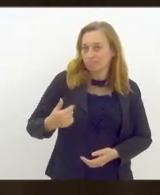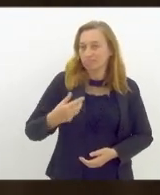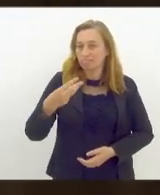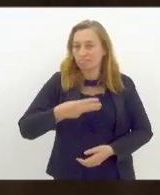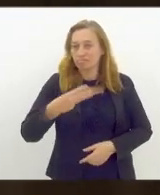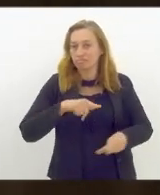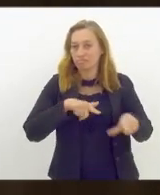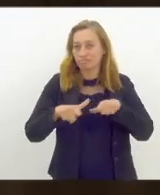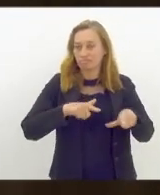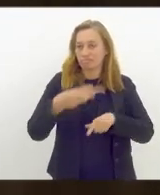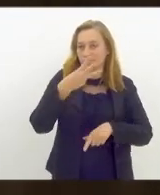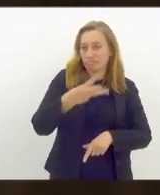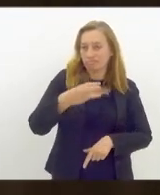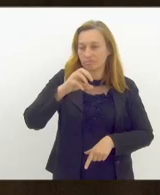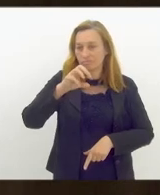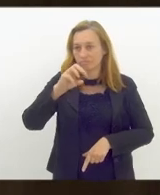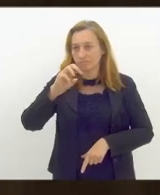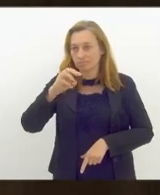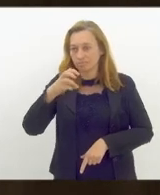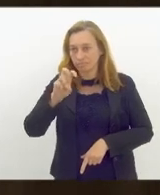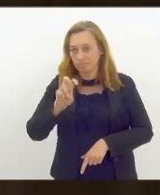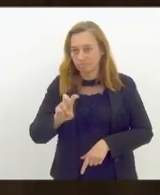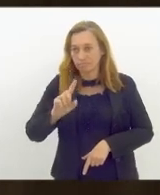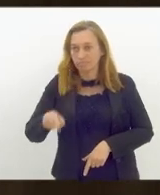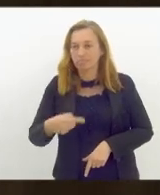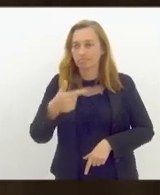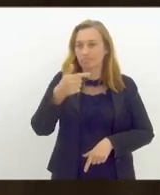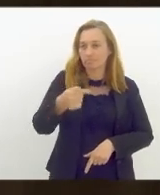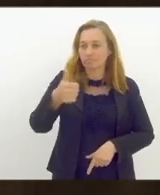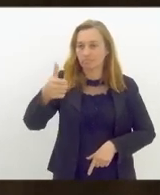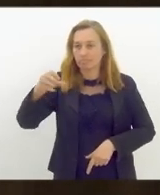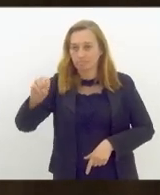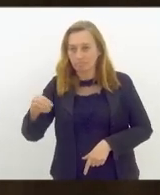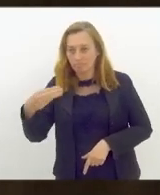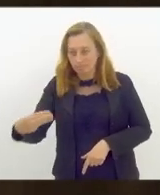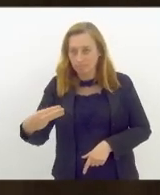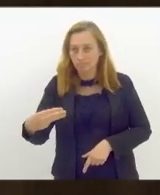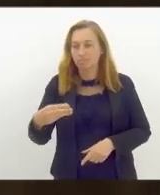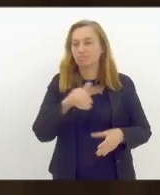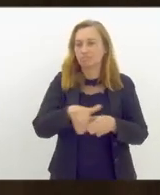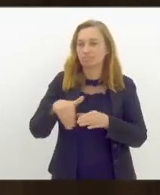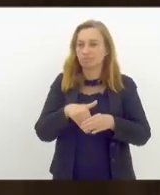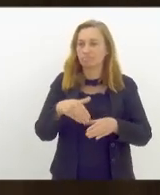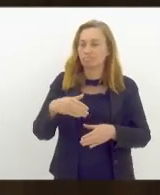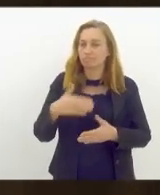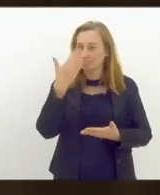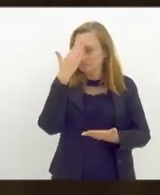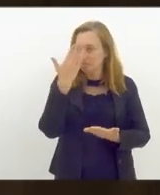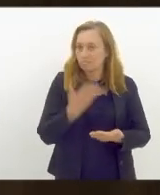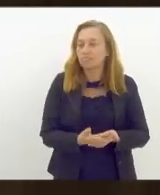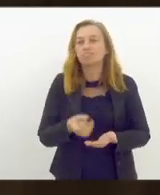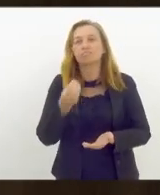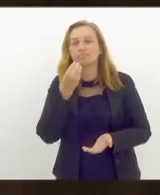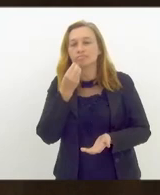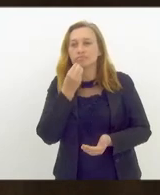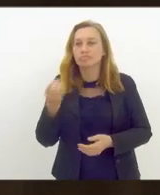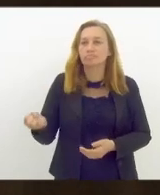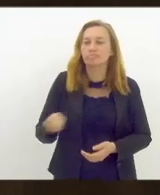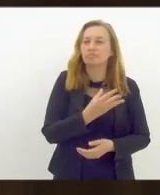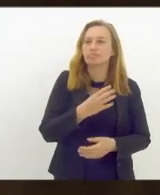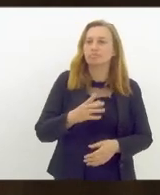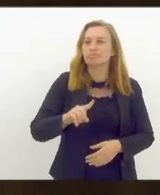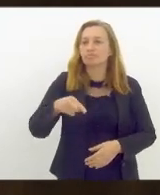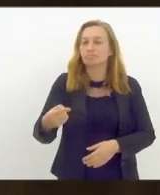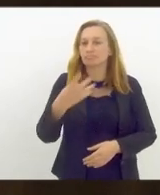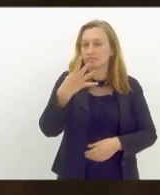os 35.703 eleitores que nos confiaram essa mais nova oportunidade nos próximos